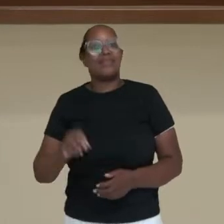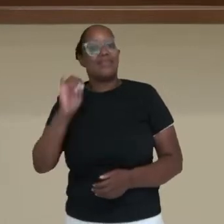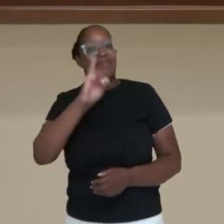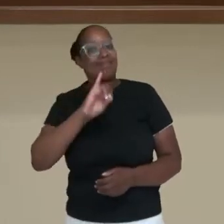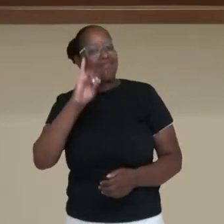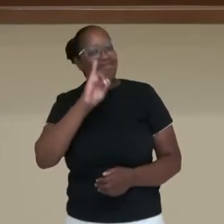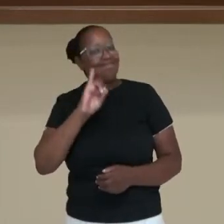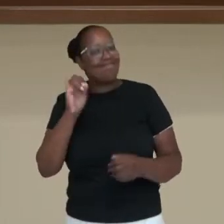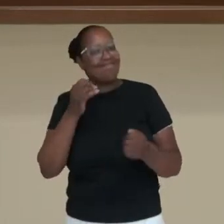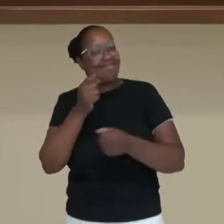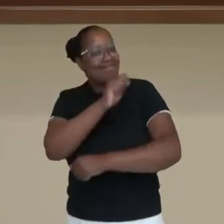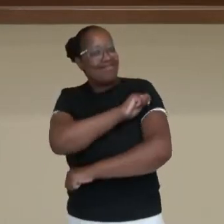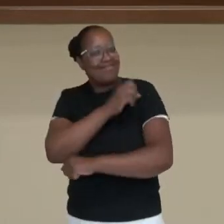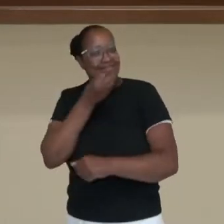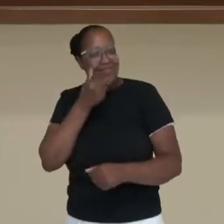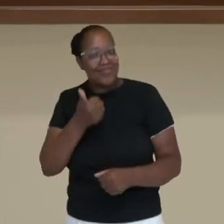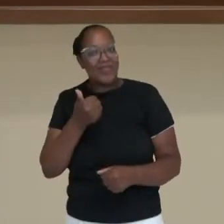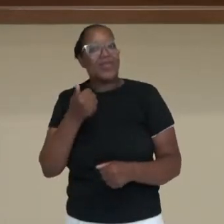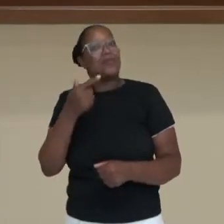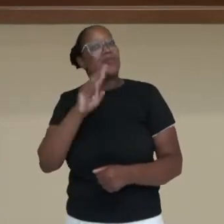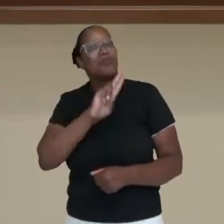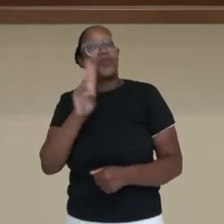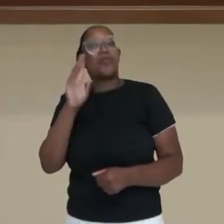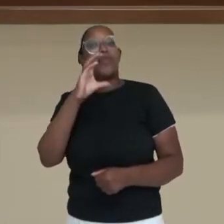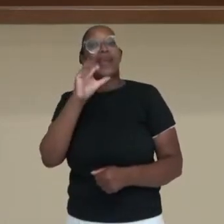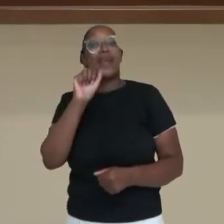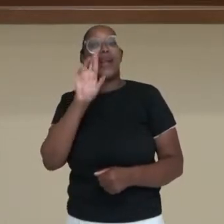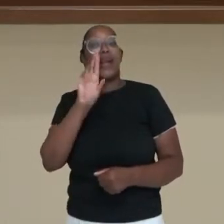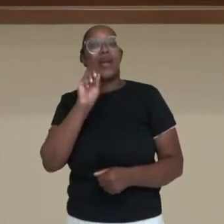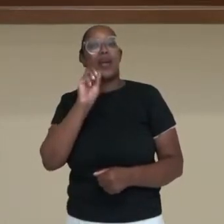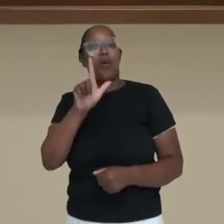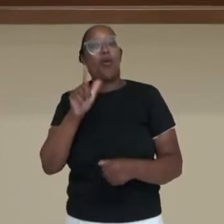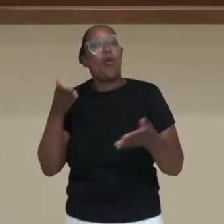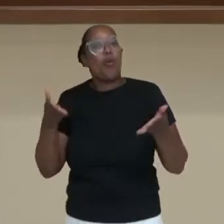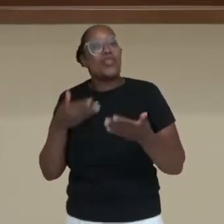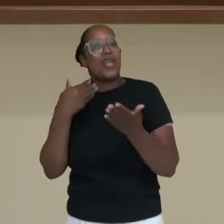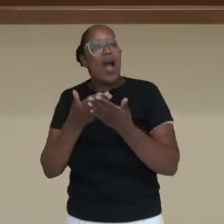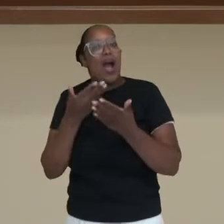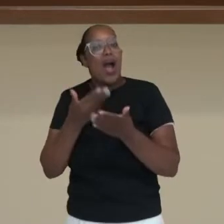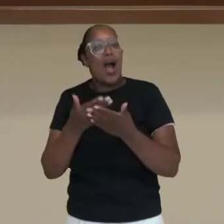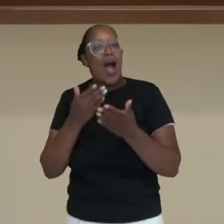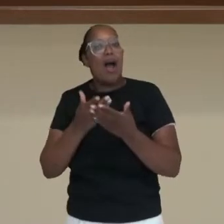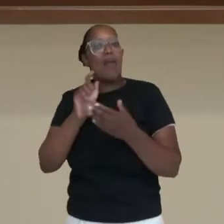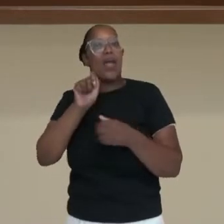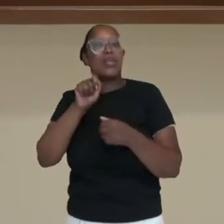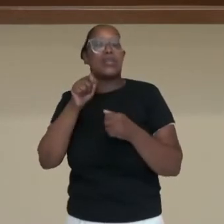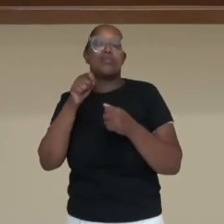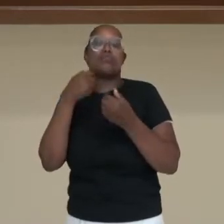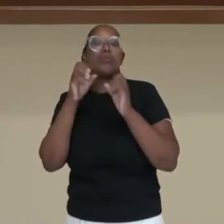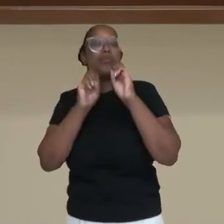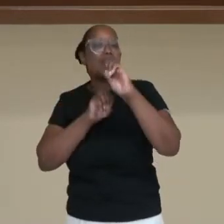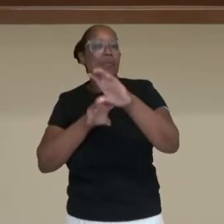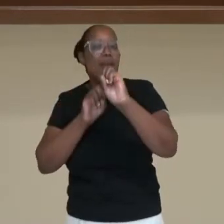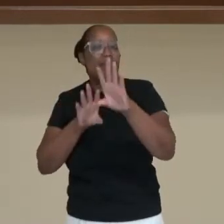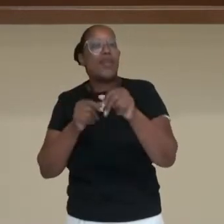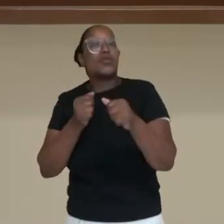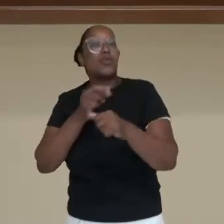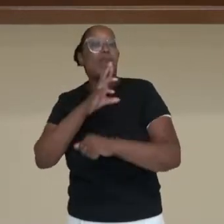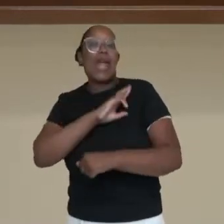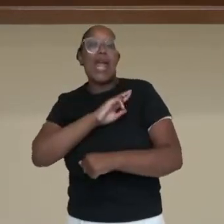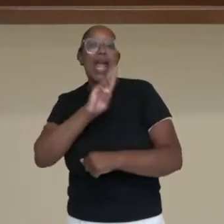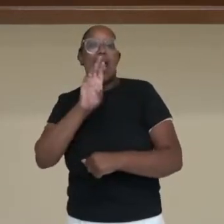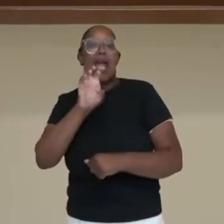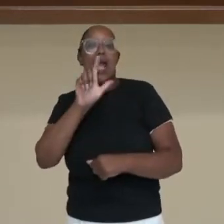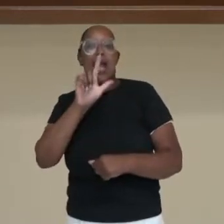Olá pessoal, tudo bem? O meu nome é Carol, sou professora de ensino religioso e vou comentar aqui um pouquinho com vocês sobre a